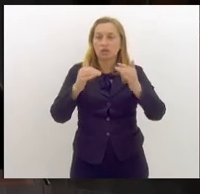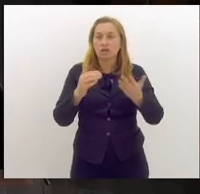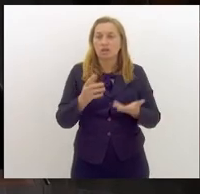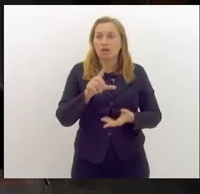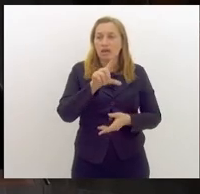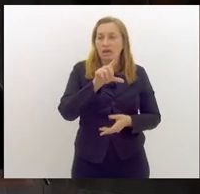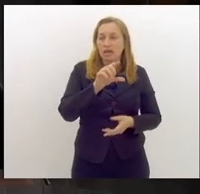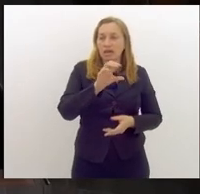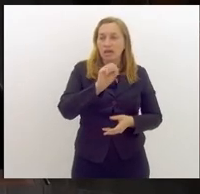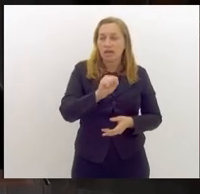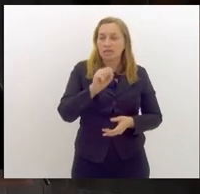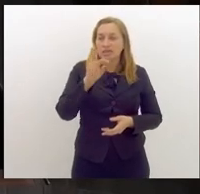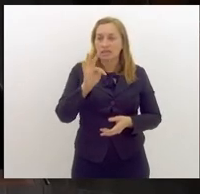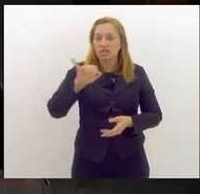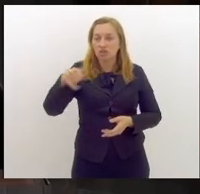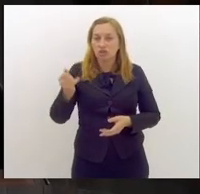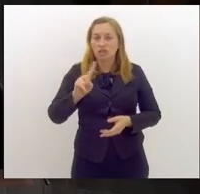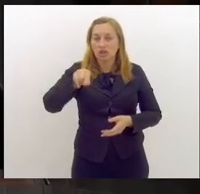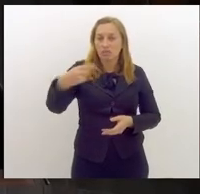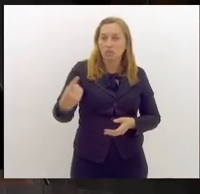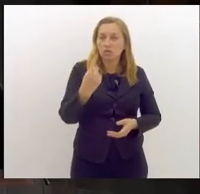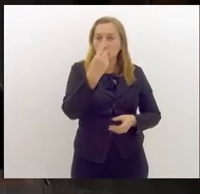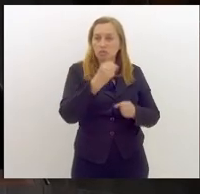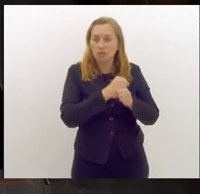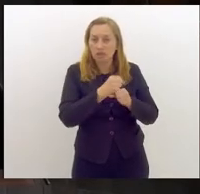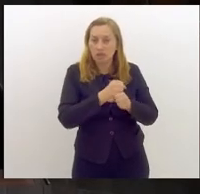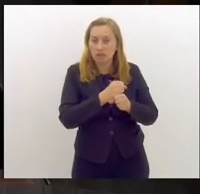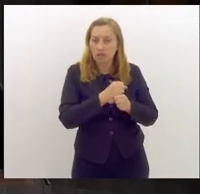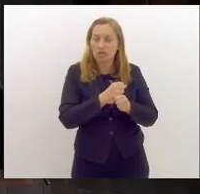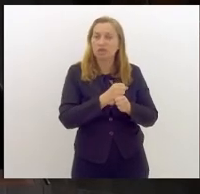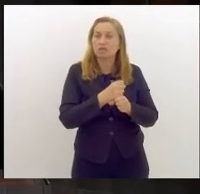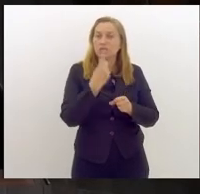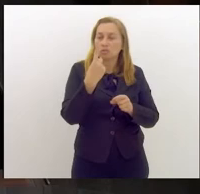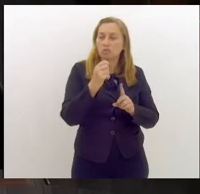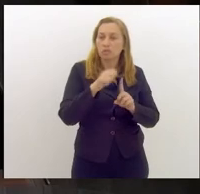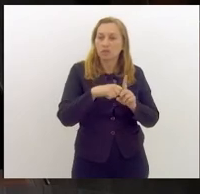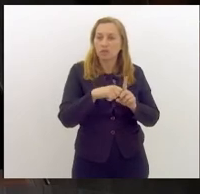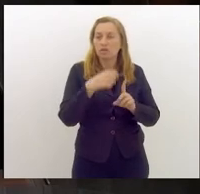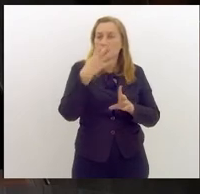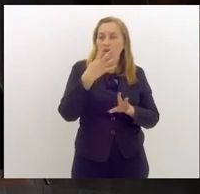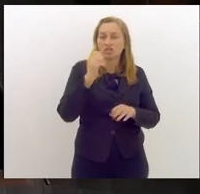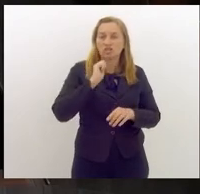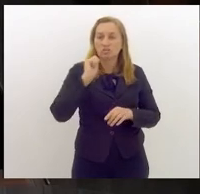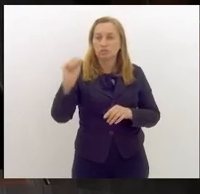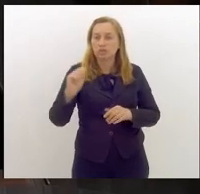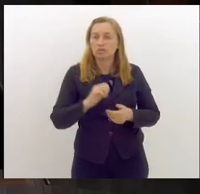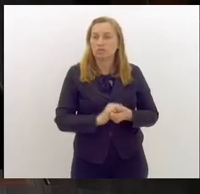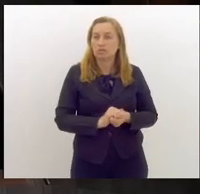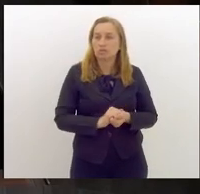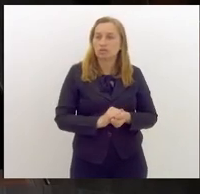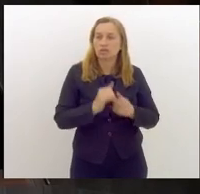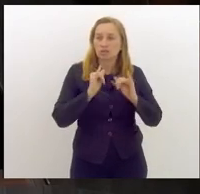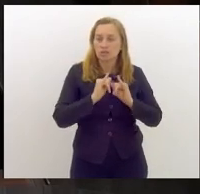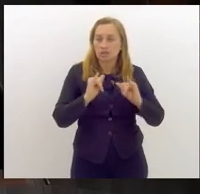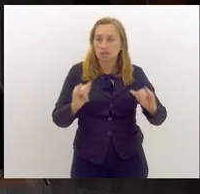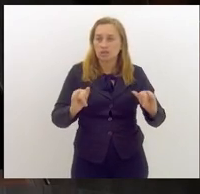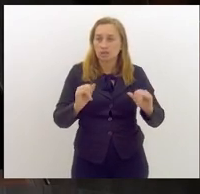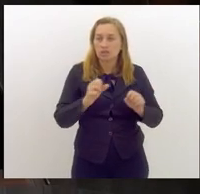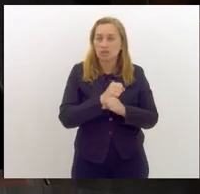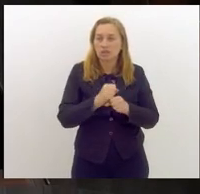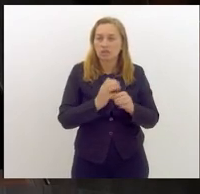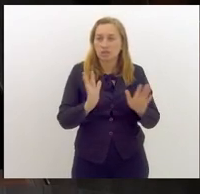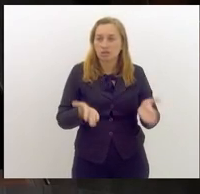um mês depois de receber no dia 4 de março no dia 4 de abril declara desse ano